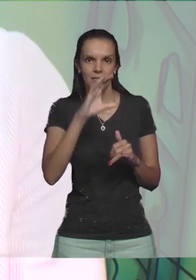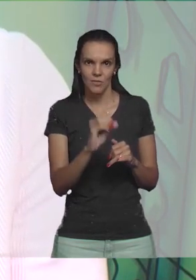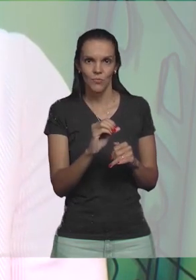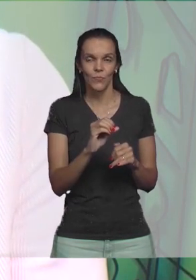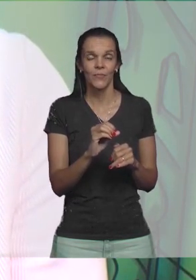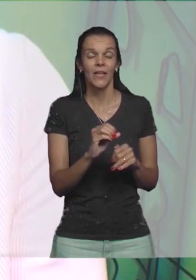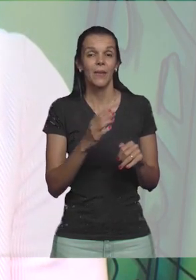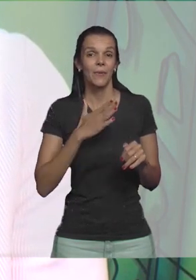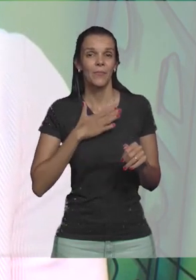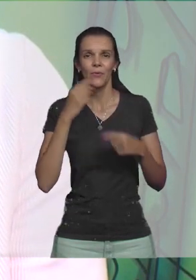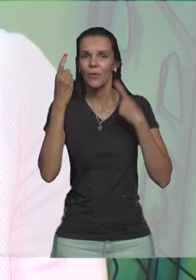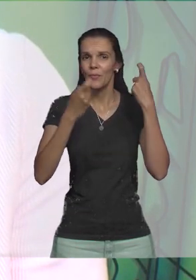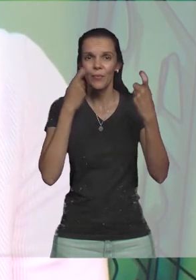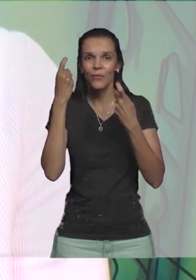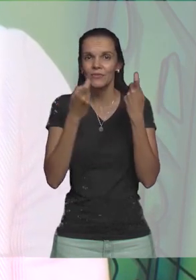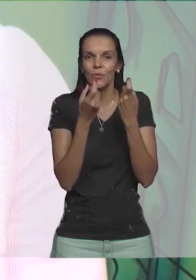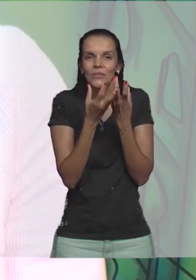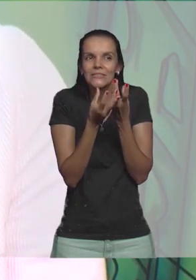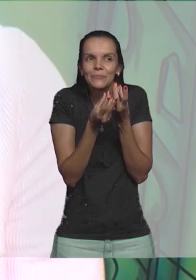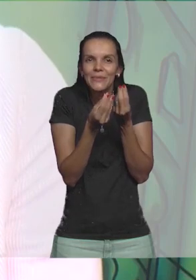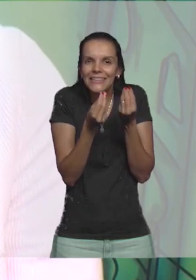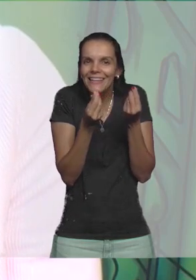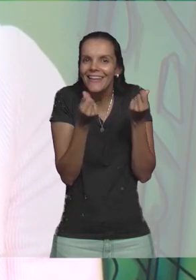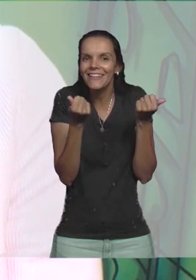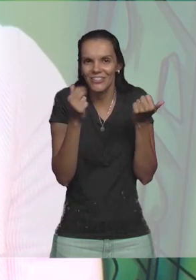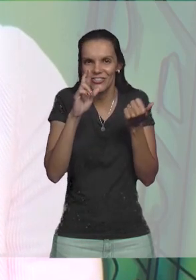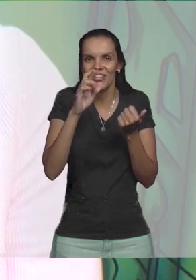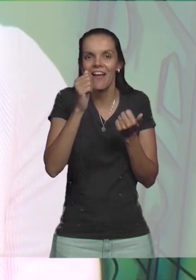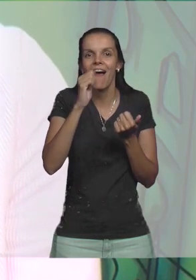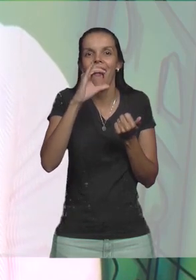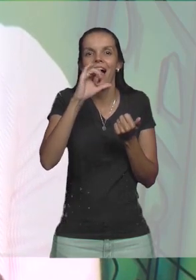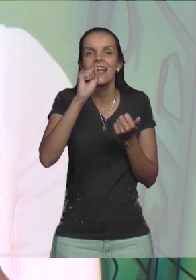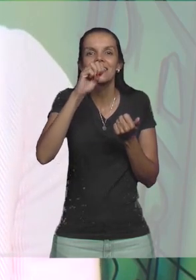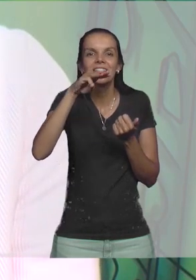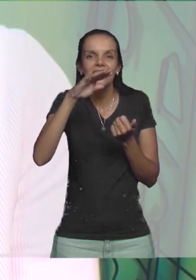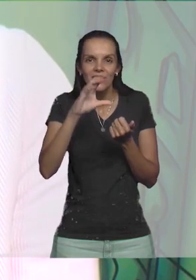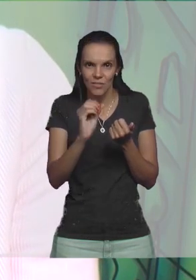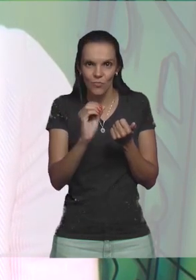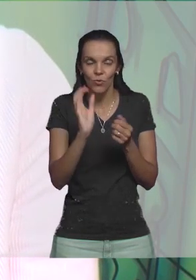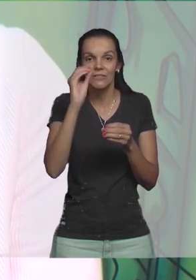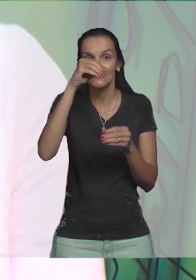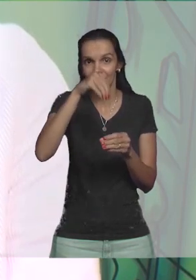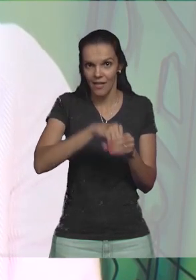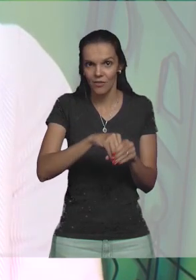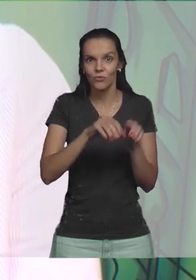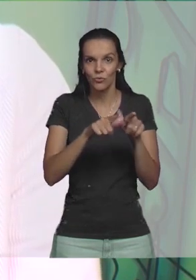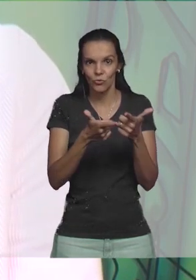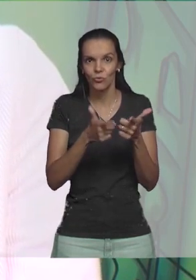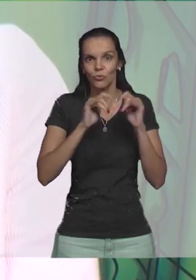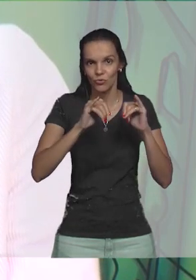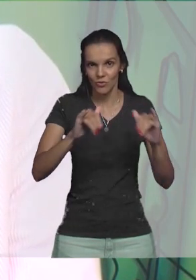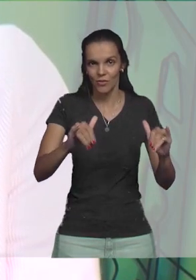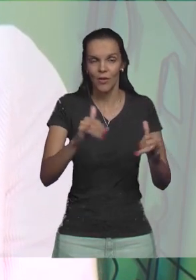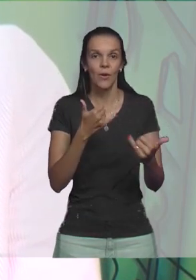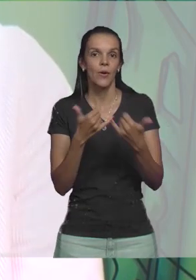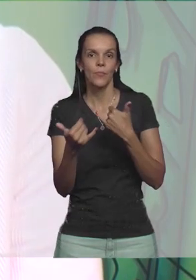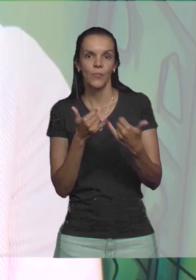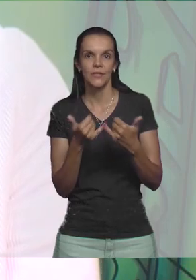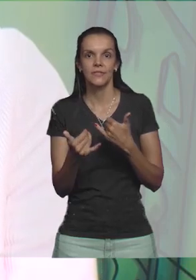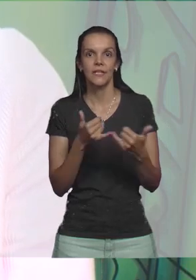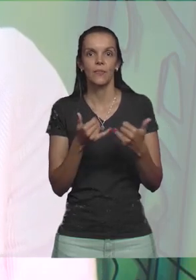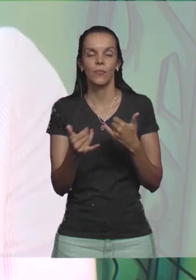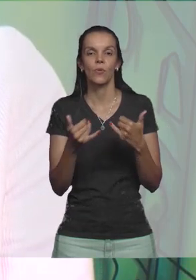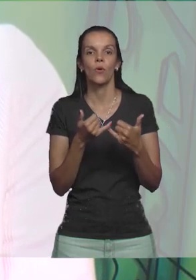negro. E isso para mim é o mais preocupante. Por exemplo, a gente olha um programa, um telejornal que passa a nível nacional,